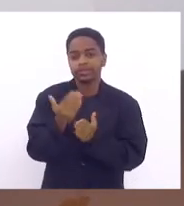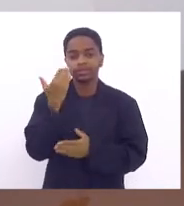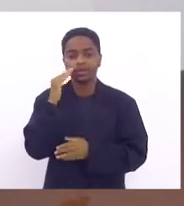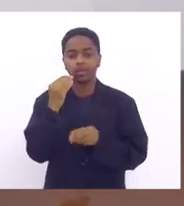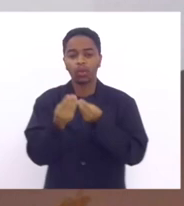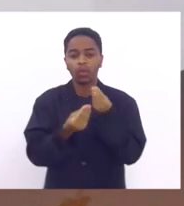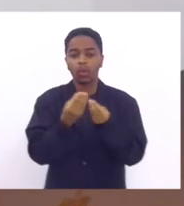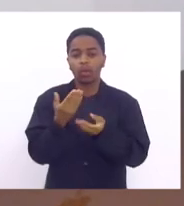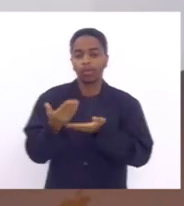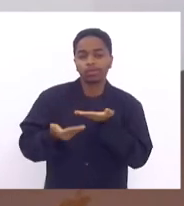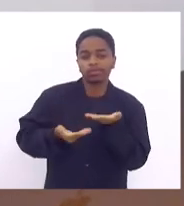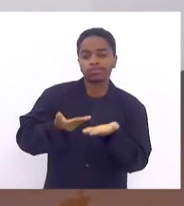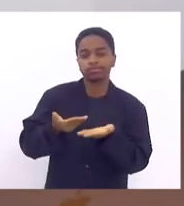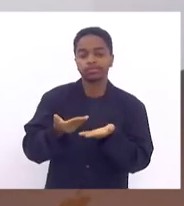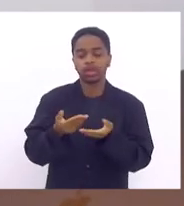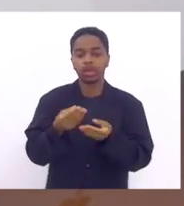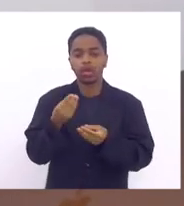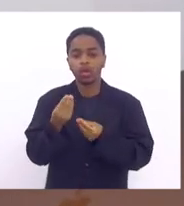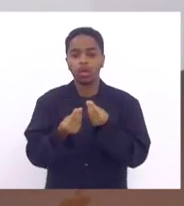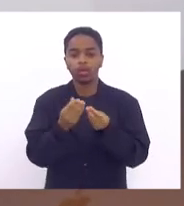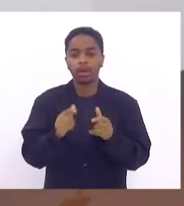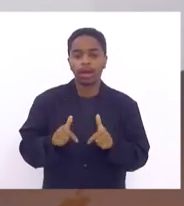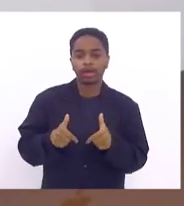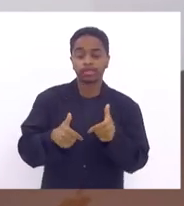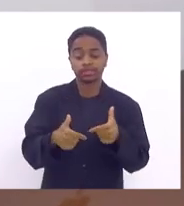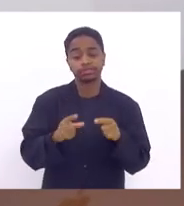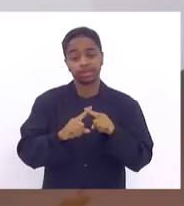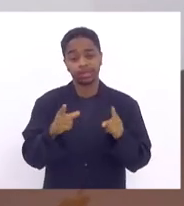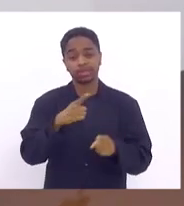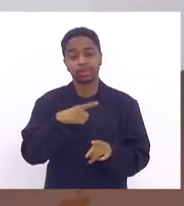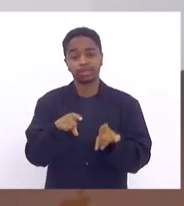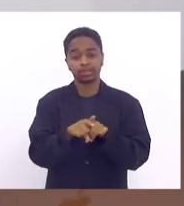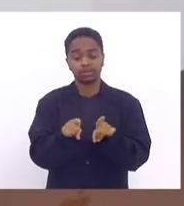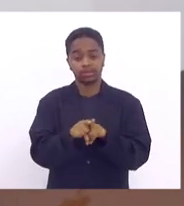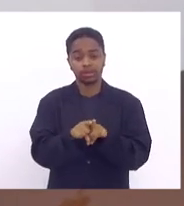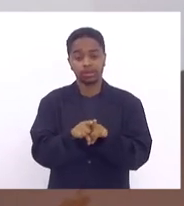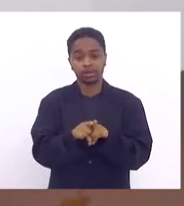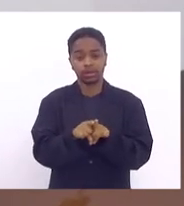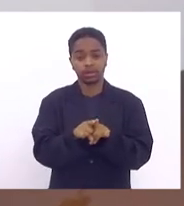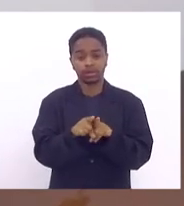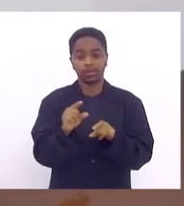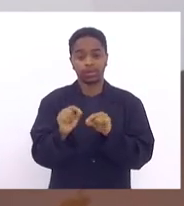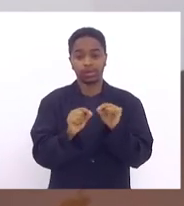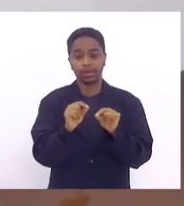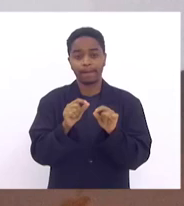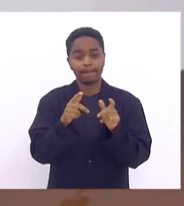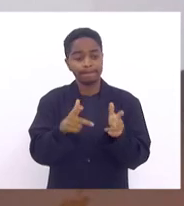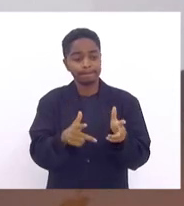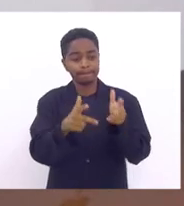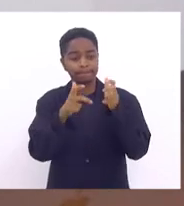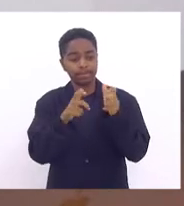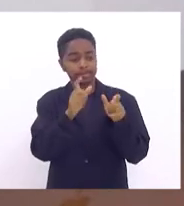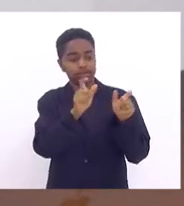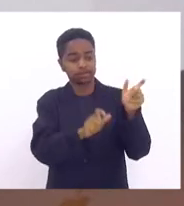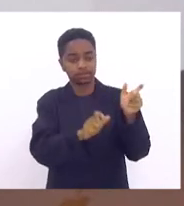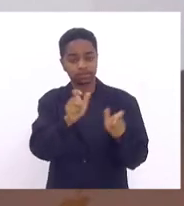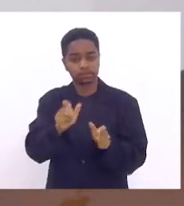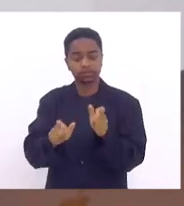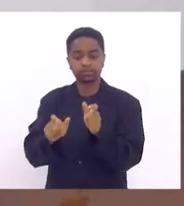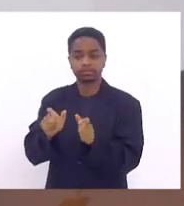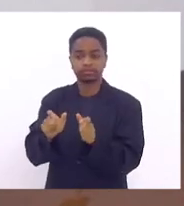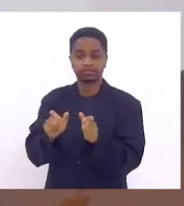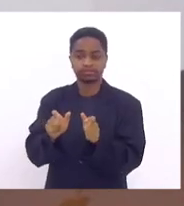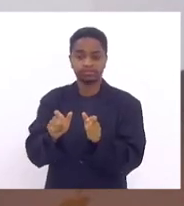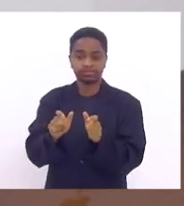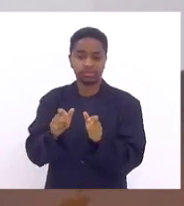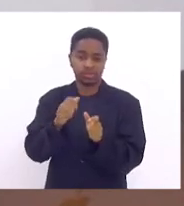essa liberdade né E existe Como eu disse uma forte tendência e percepção de pessoas que que não são